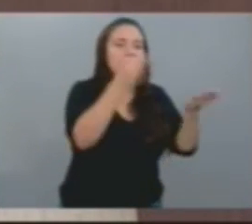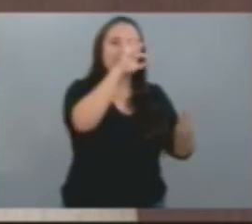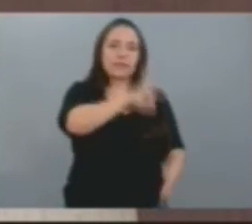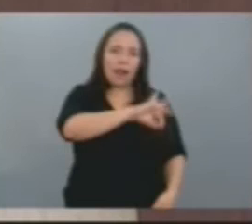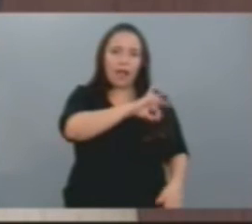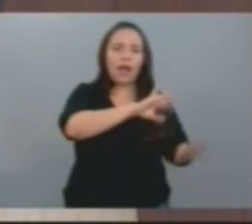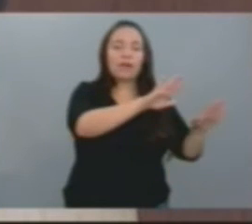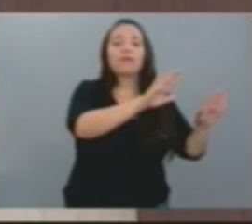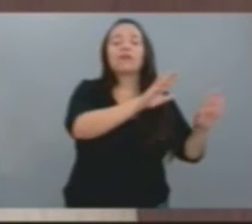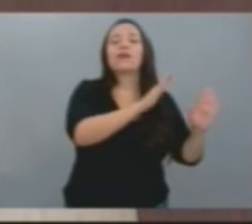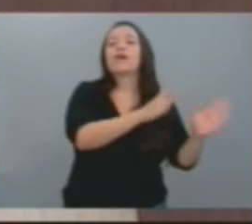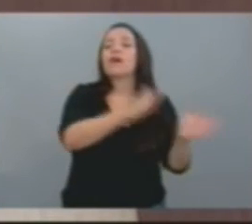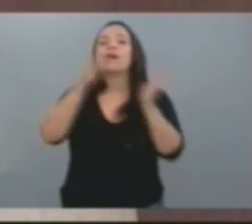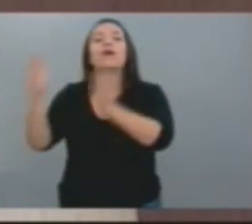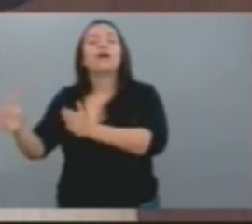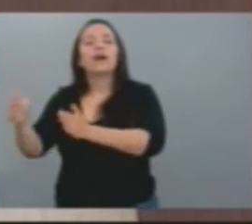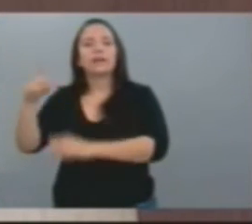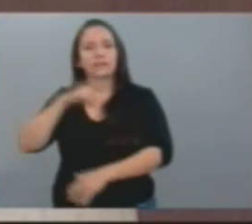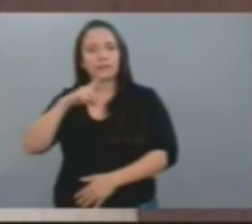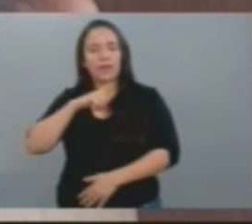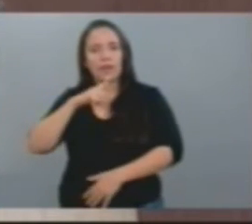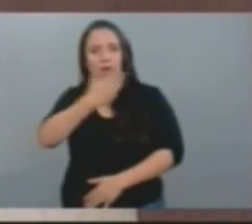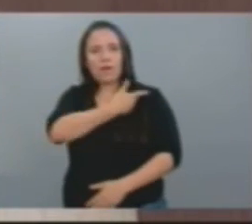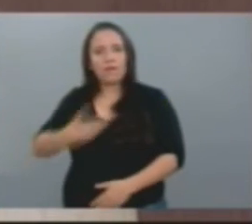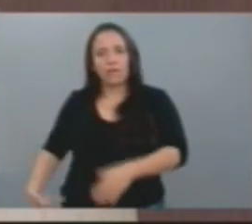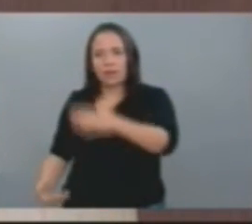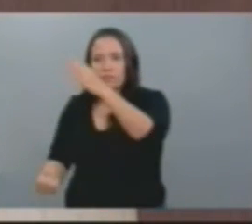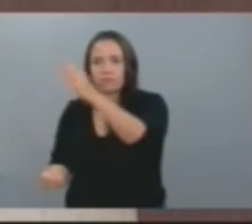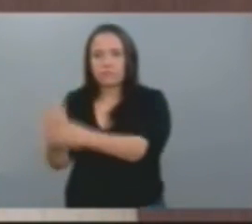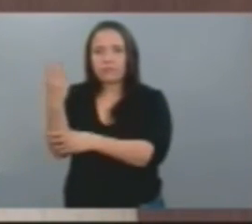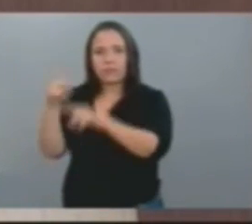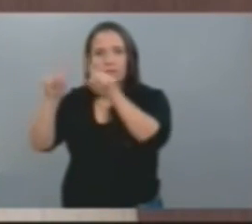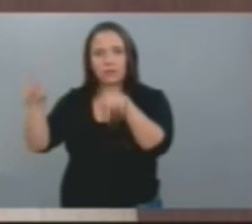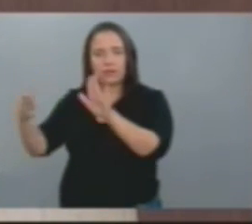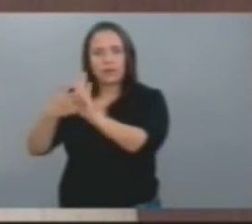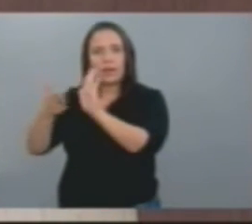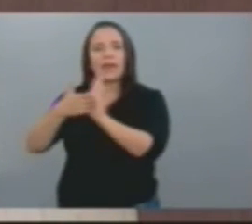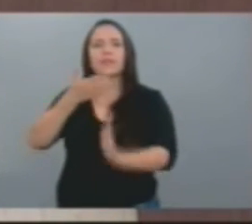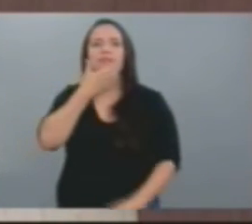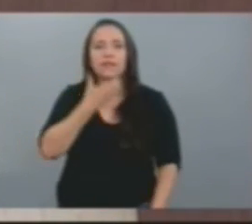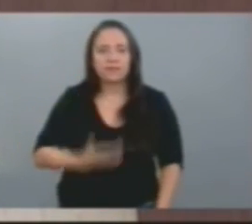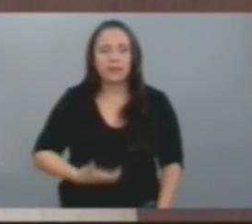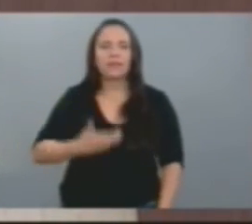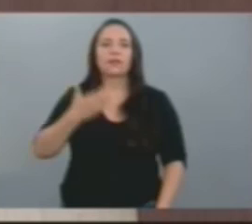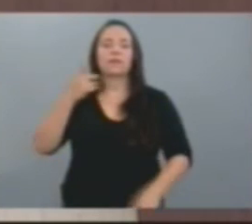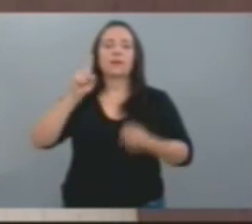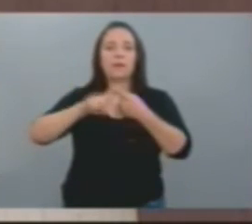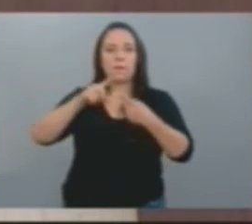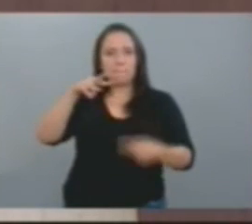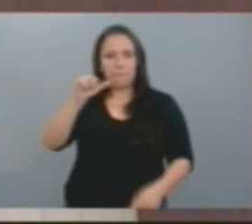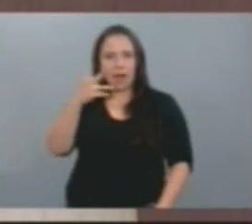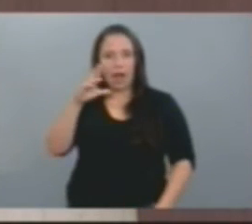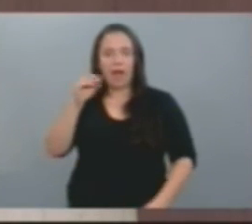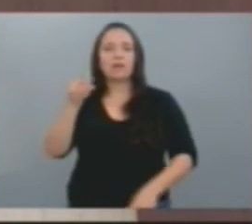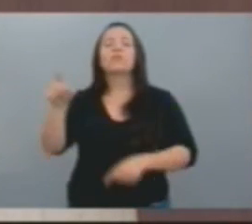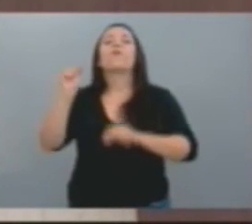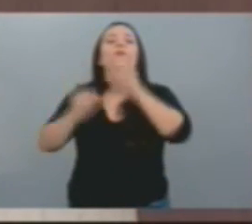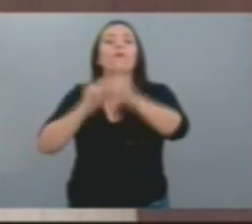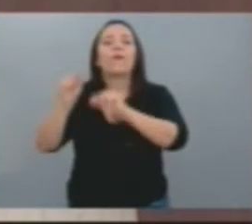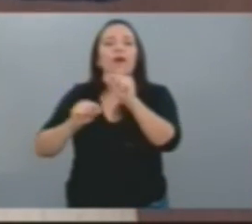outro lado, você edita 2 portarias, uma em dezembro e outra em março, desestimulando a pós-graduação